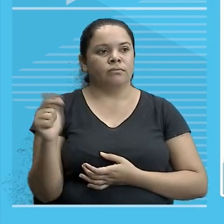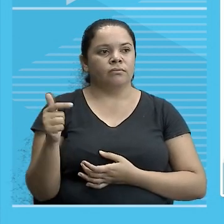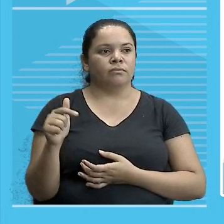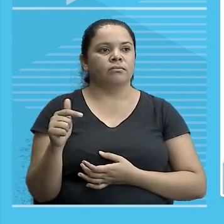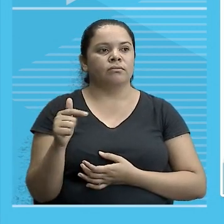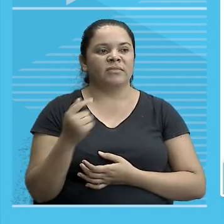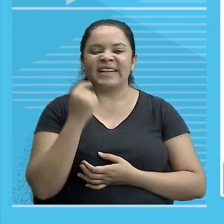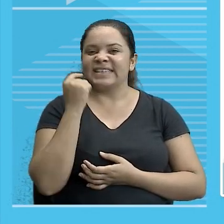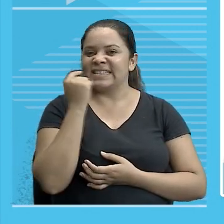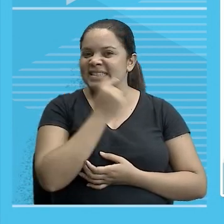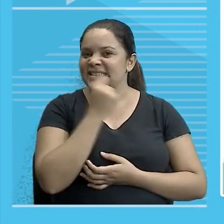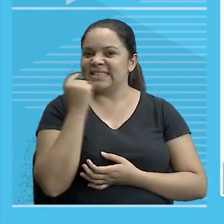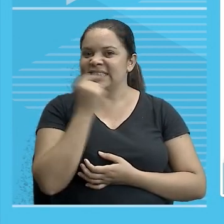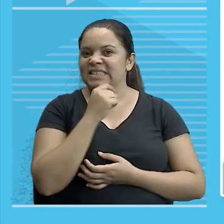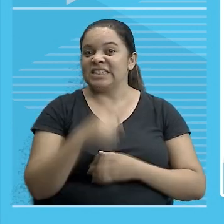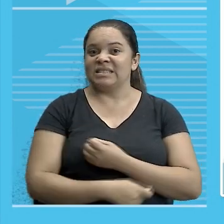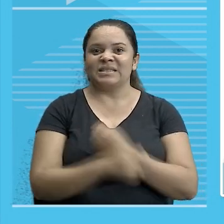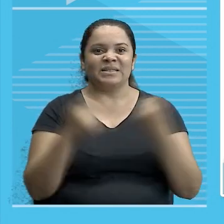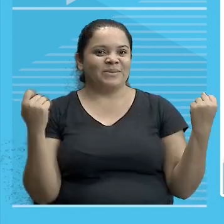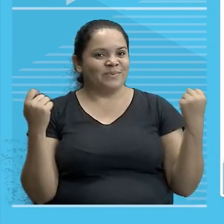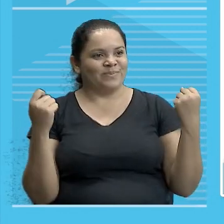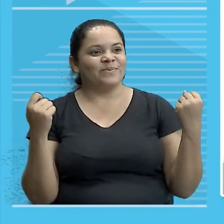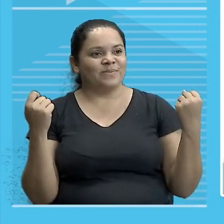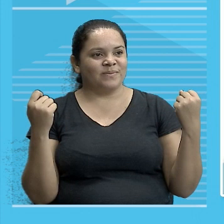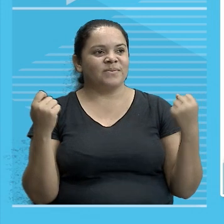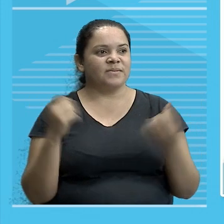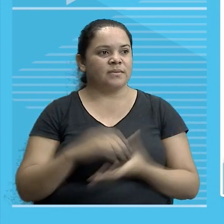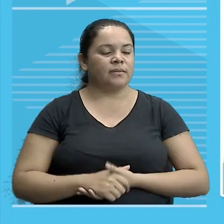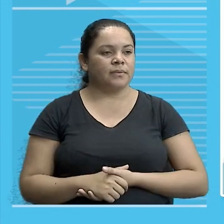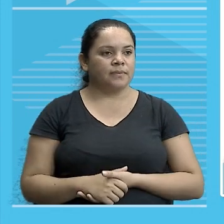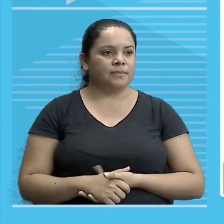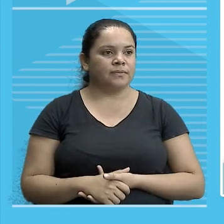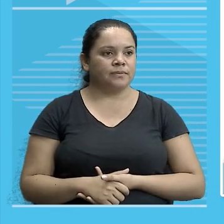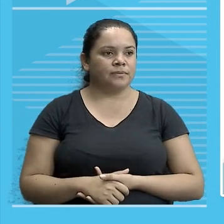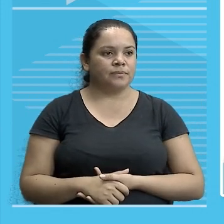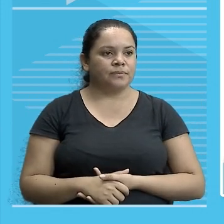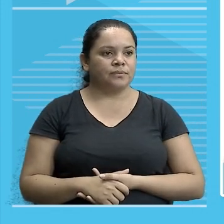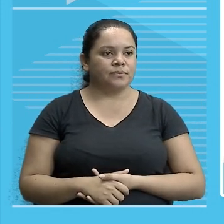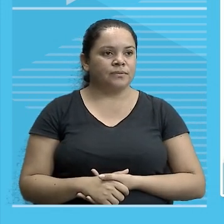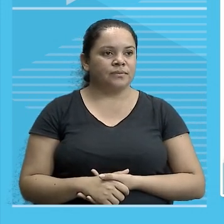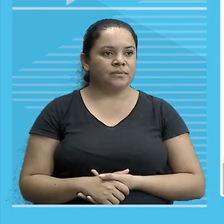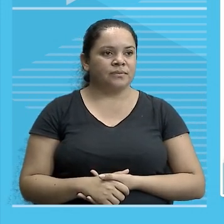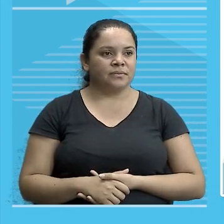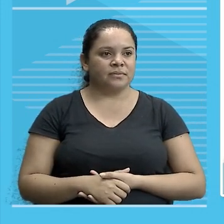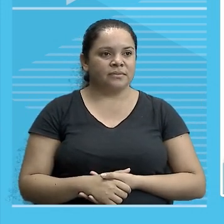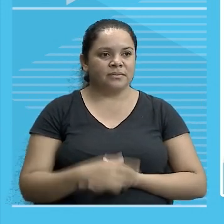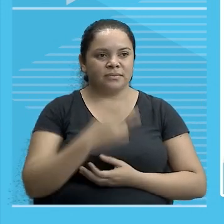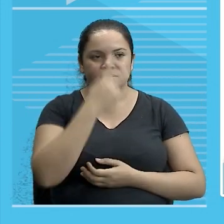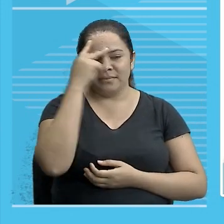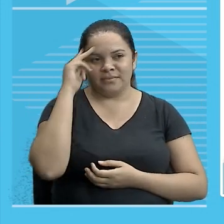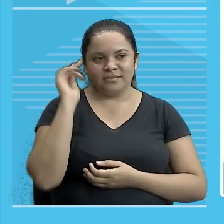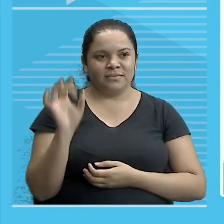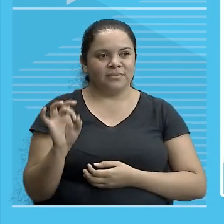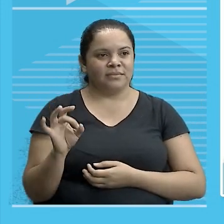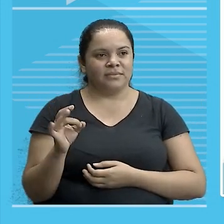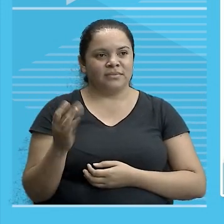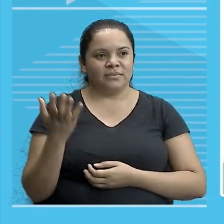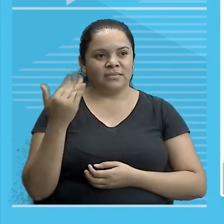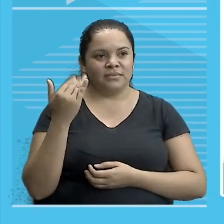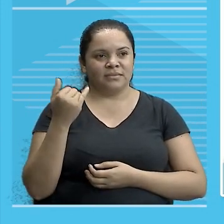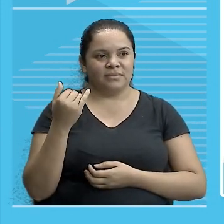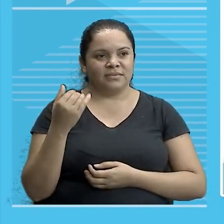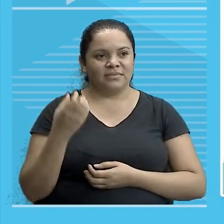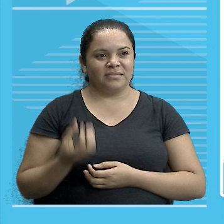horrível. Não dá para fazer muita coisa, não. Né? O cara, no máximo, pega ali a comida, joga para um